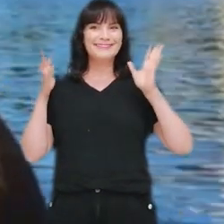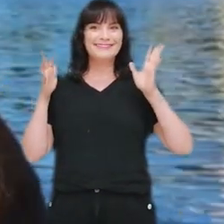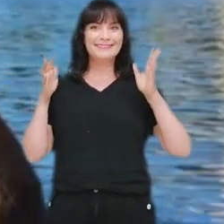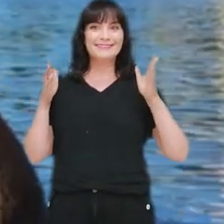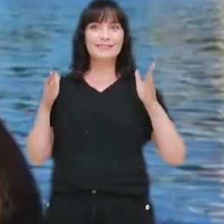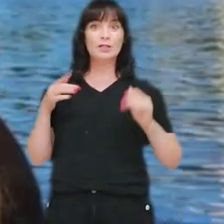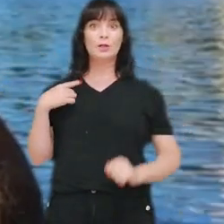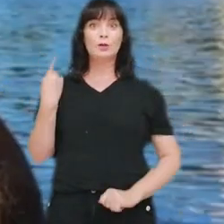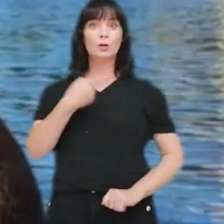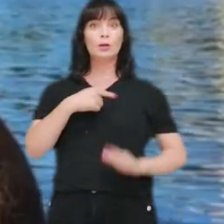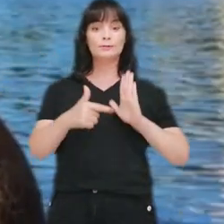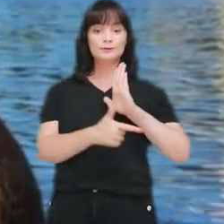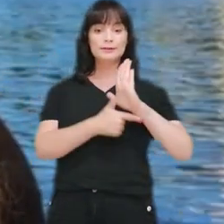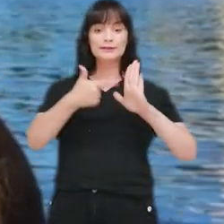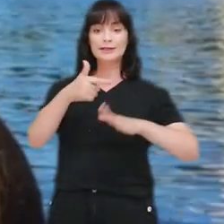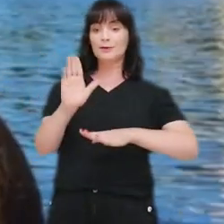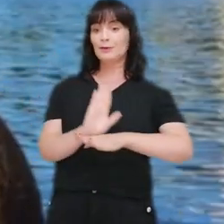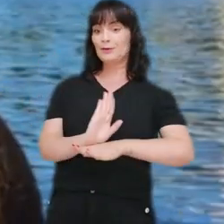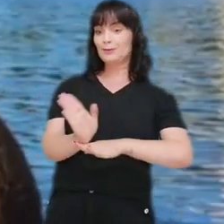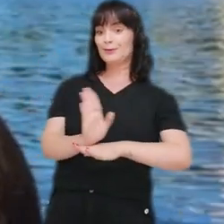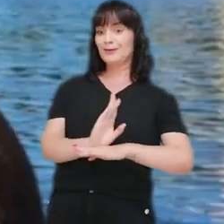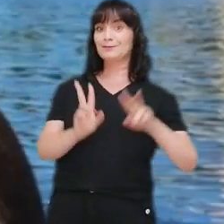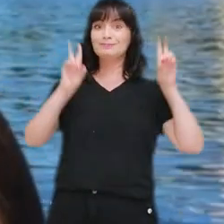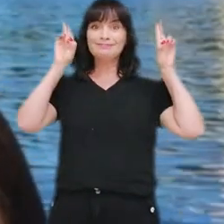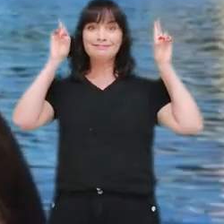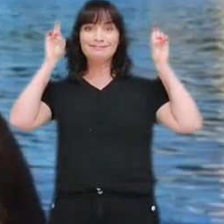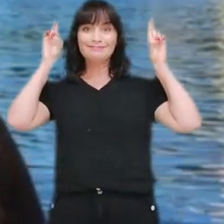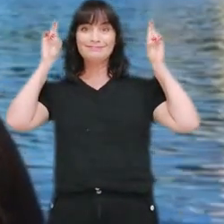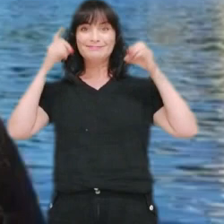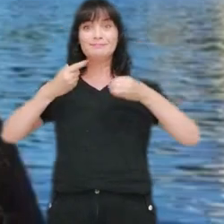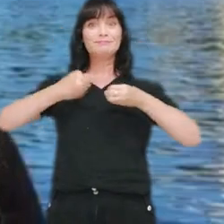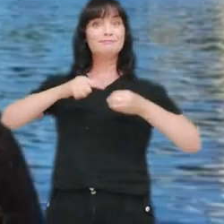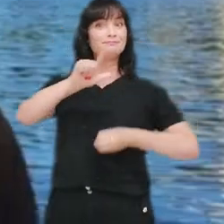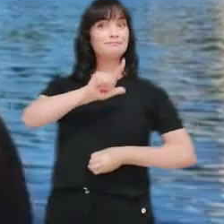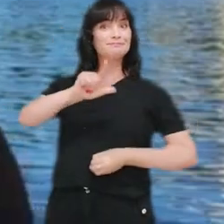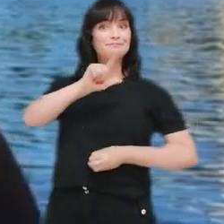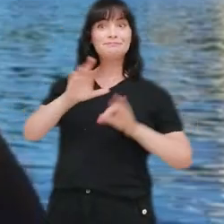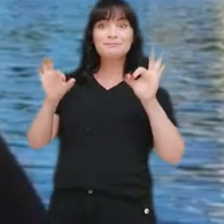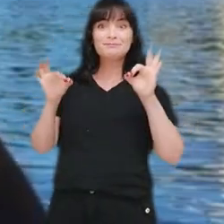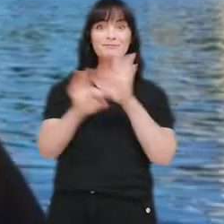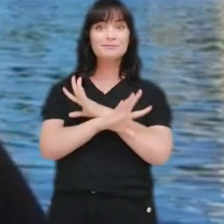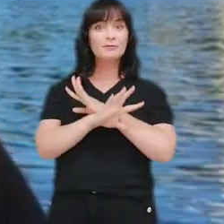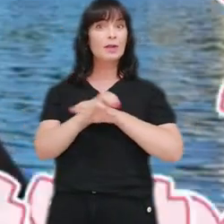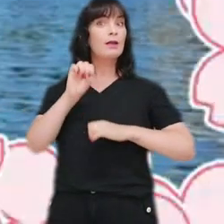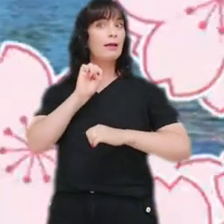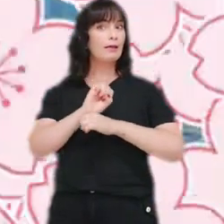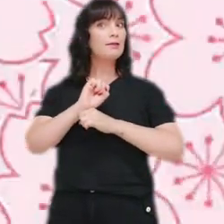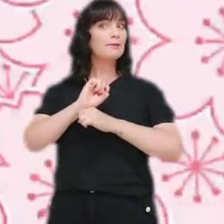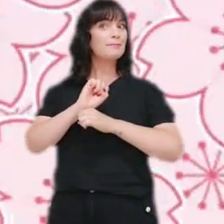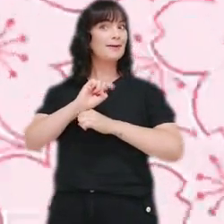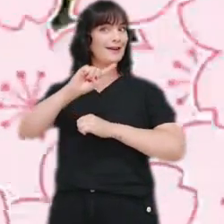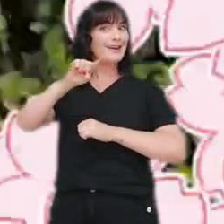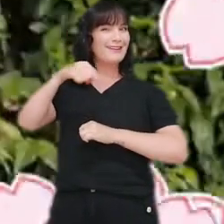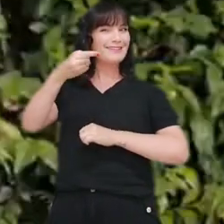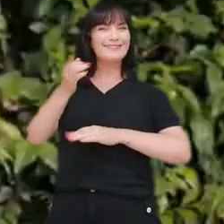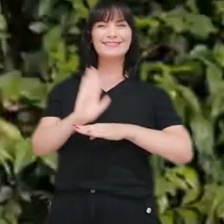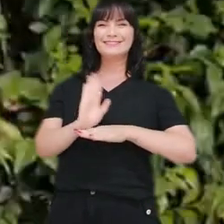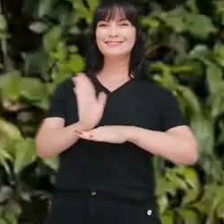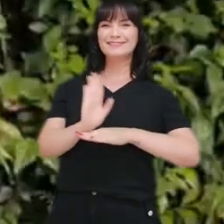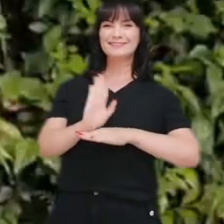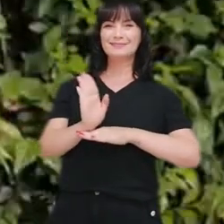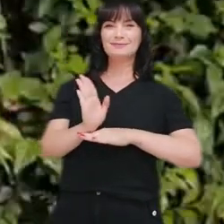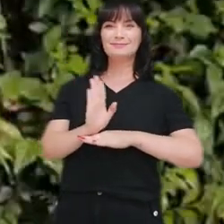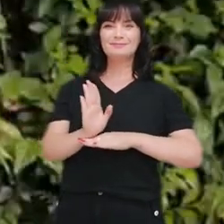Congratulations! E o nosso segundo vídeo sobre Londrina fica por aqui. Te espero lá no próximo. Bye